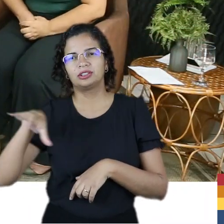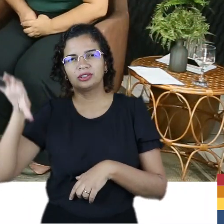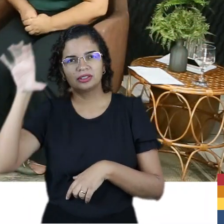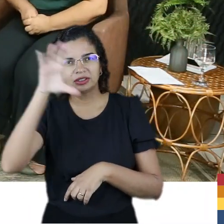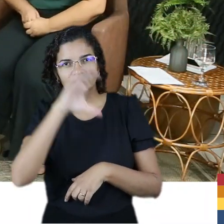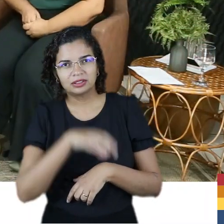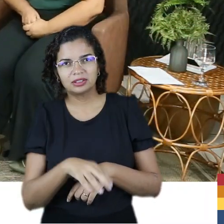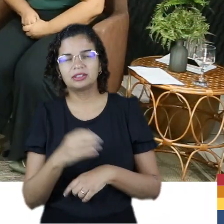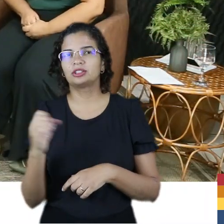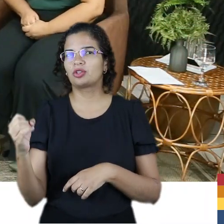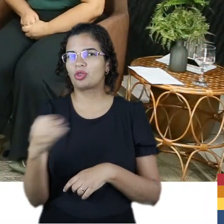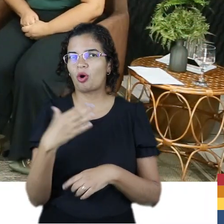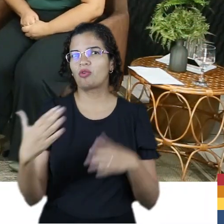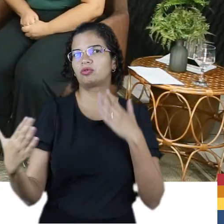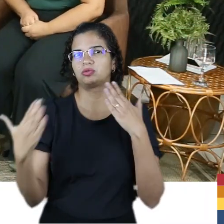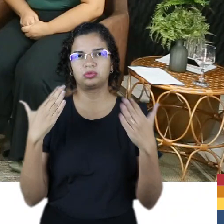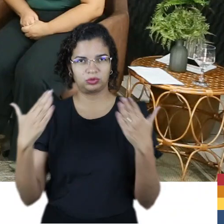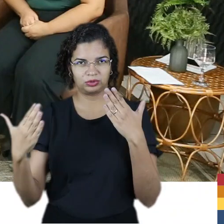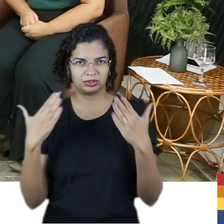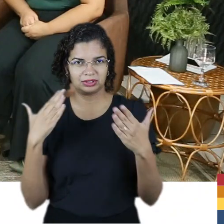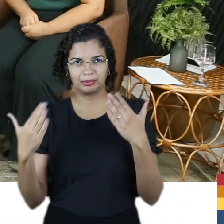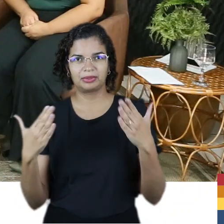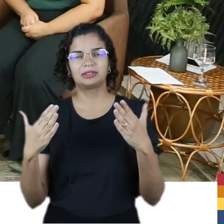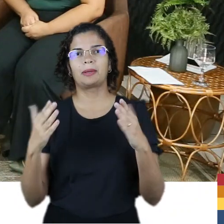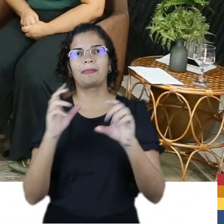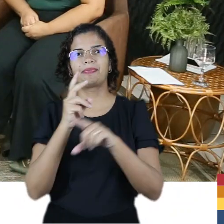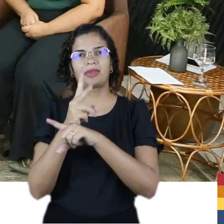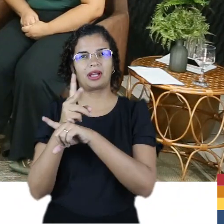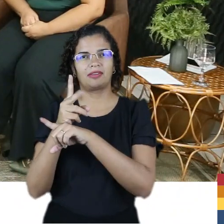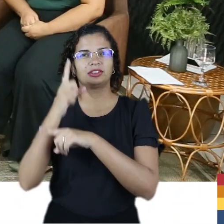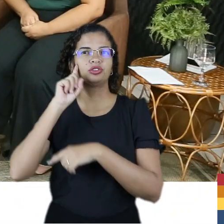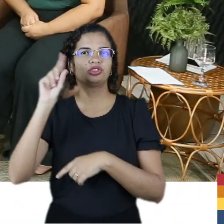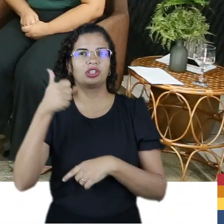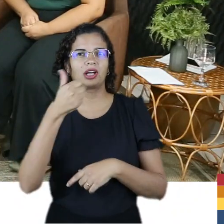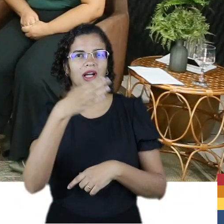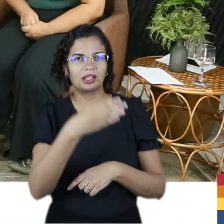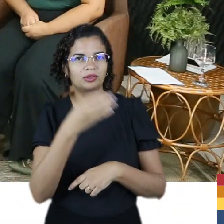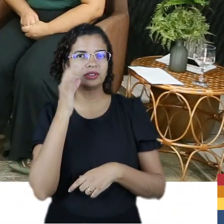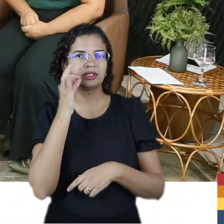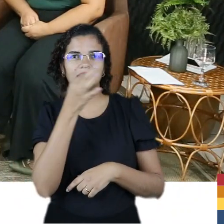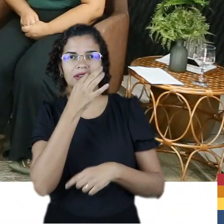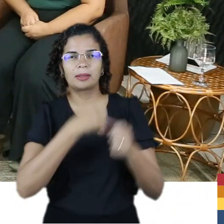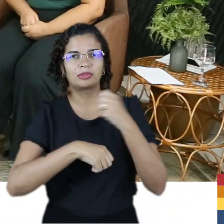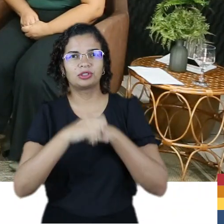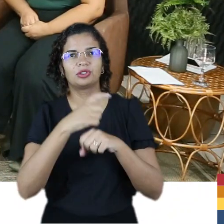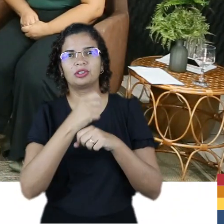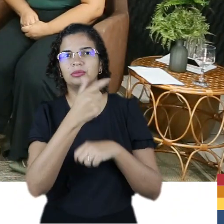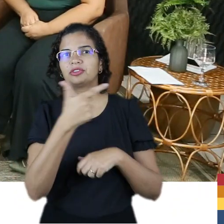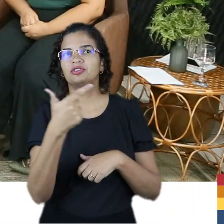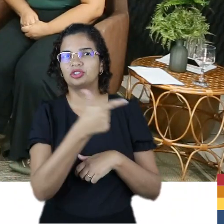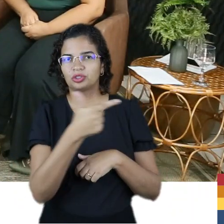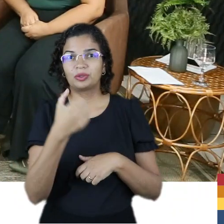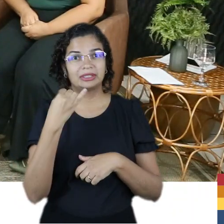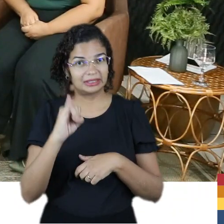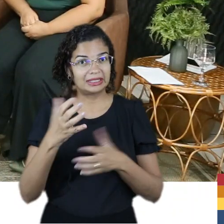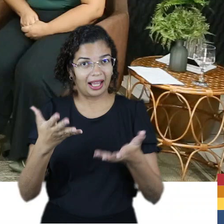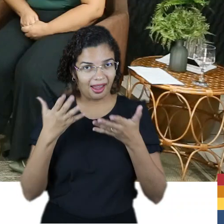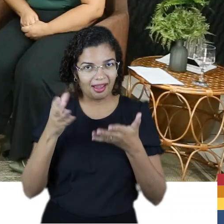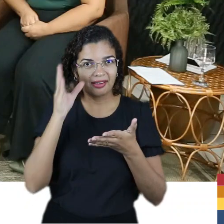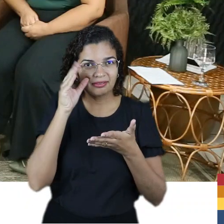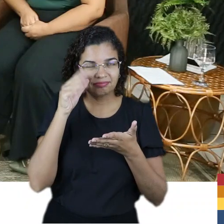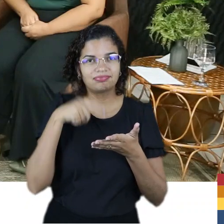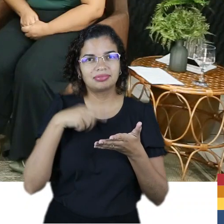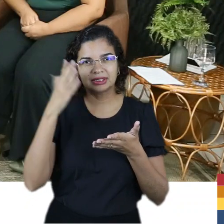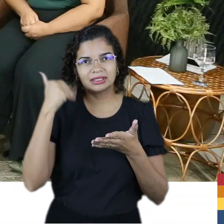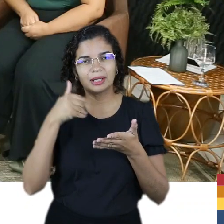até bem pontuado de forma excelente pela professora doutora Maria José Pires Barros Cardoso na sua